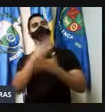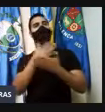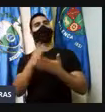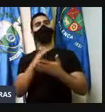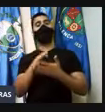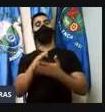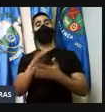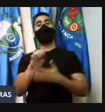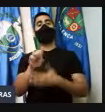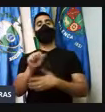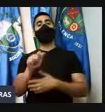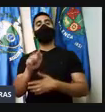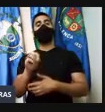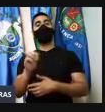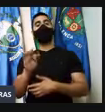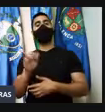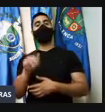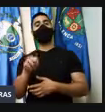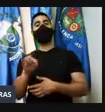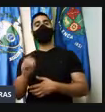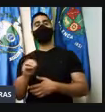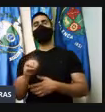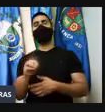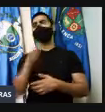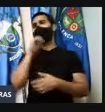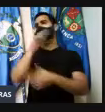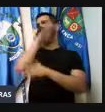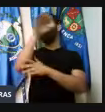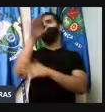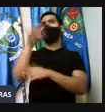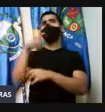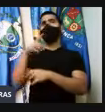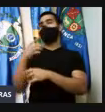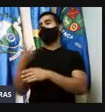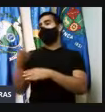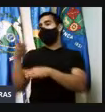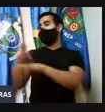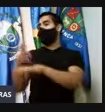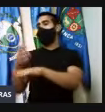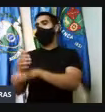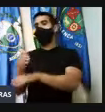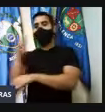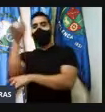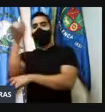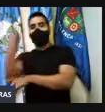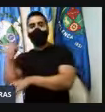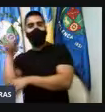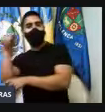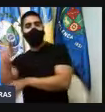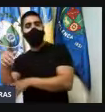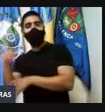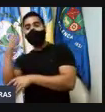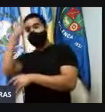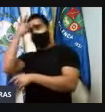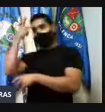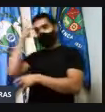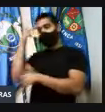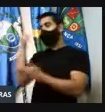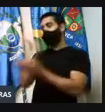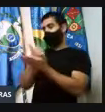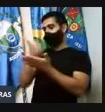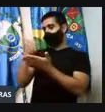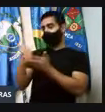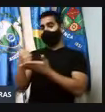no Osório, Ponte Fundo e João Bonito, você não entra com máquina lá, você vai entrar com material humano. São pessoas que vão ser